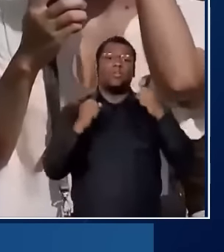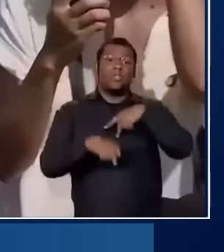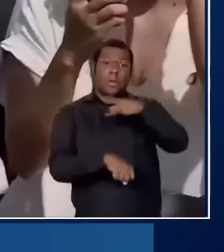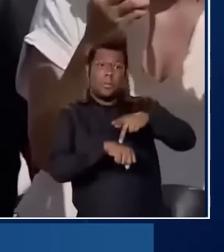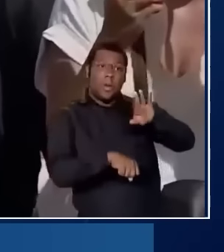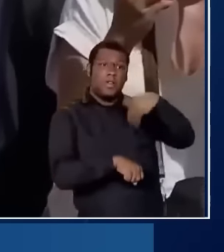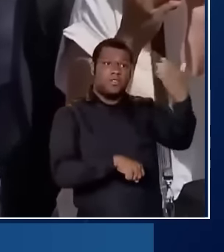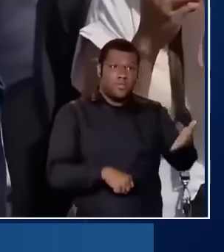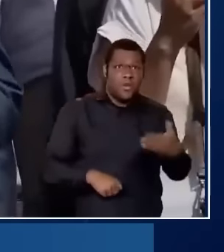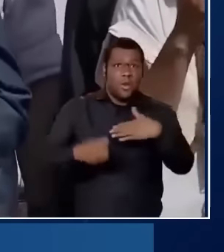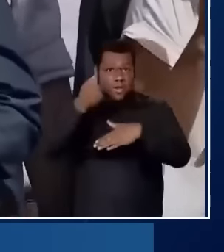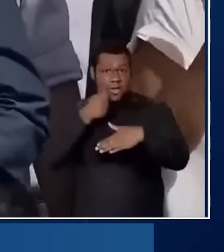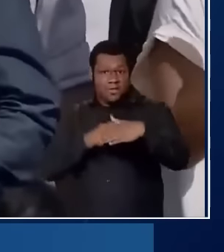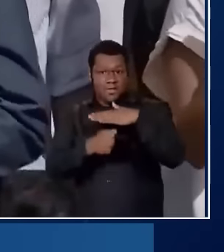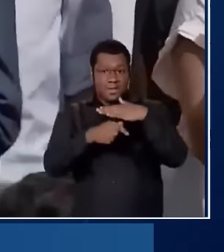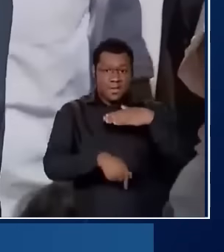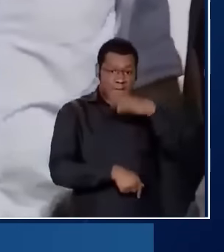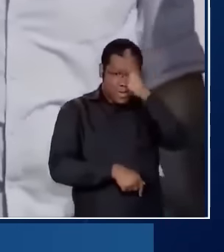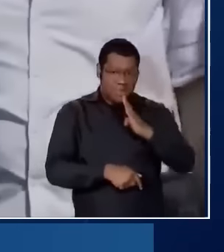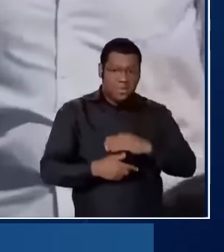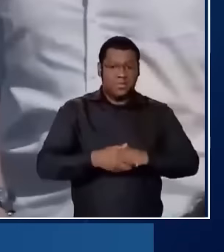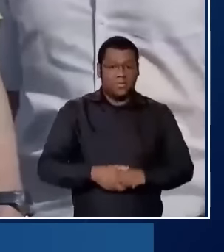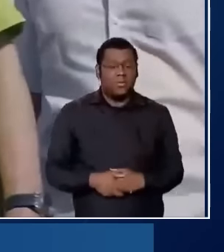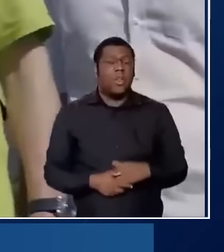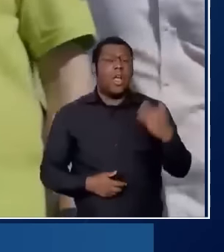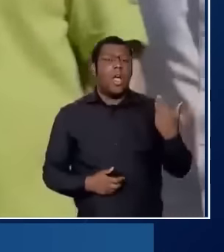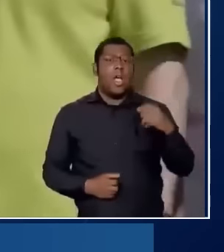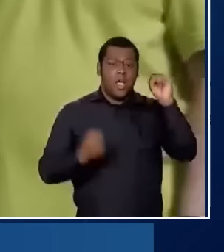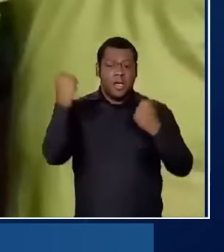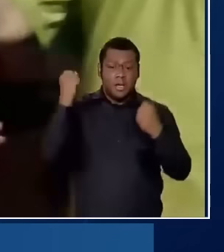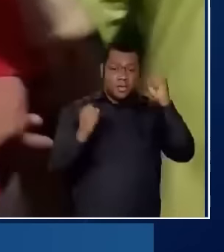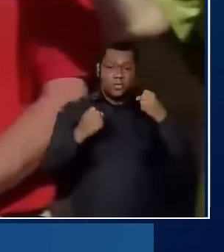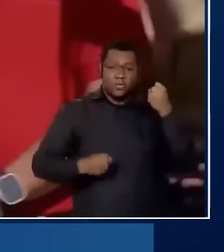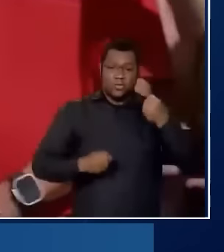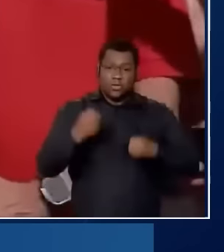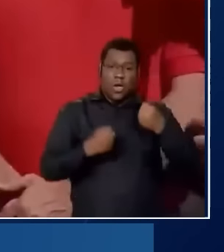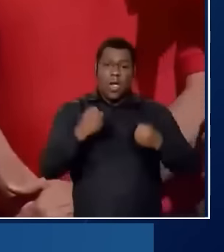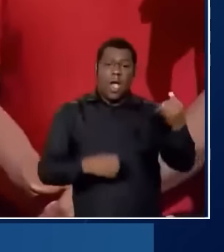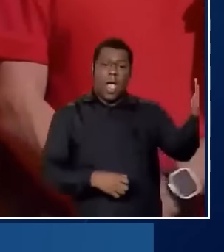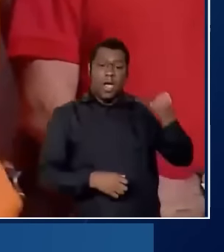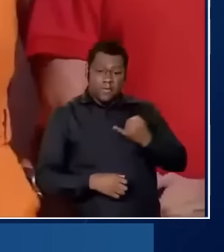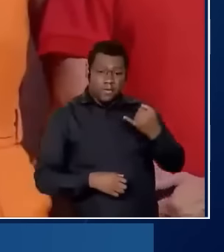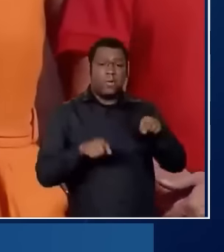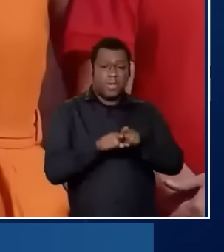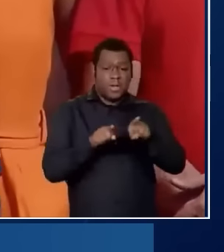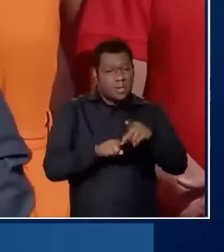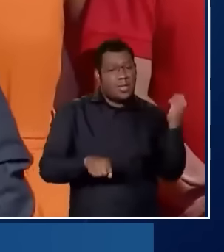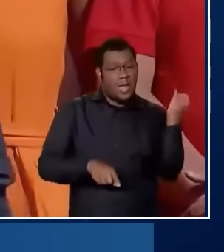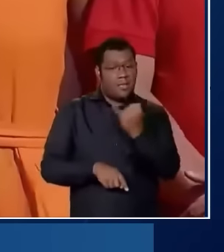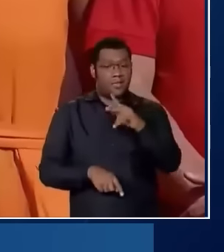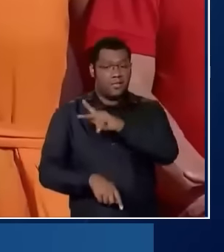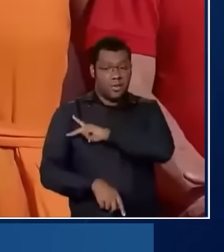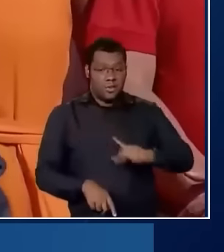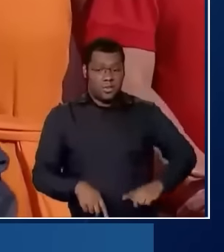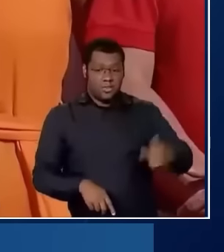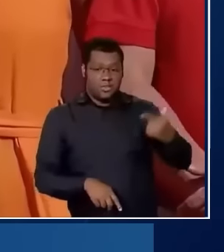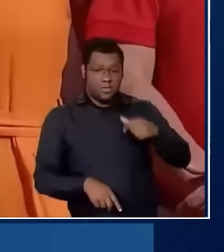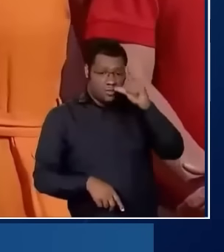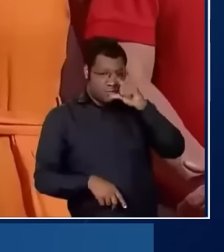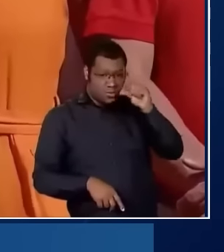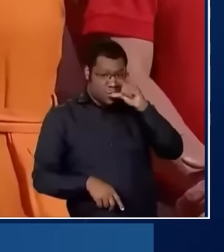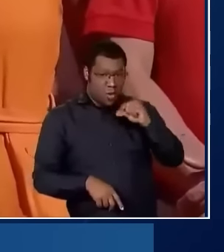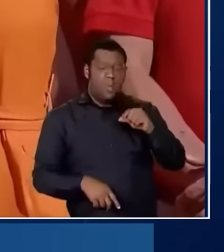Então ele misturou dois, três assuntos, criticou novamente, né, o seu pessoal, né,